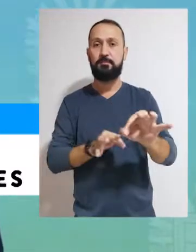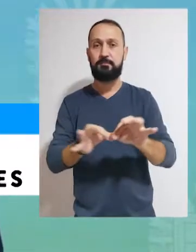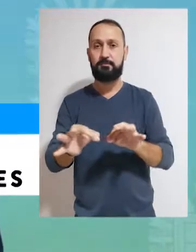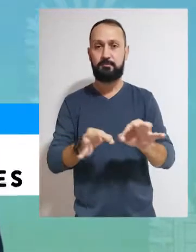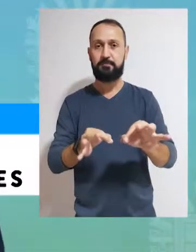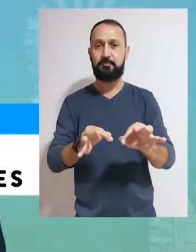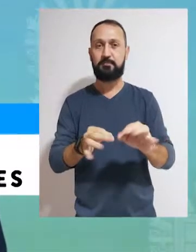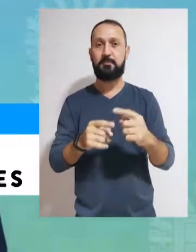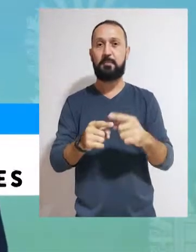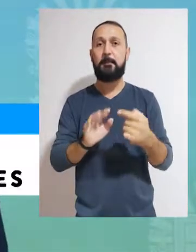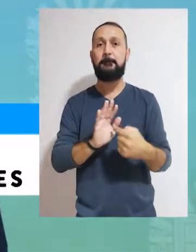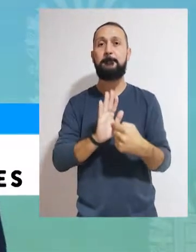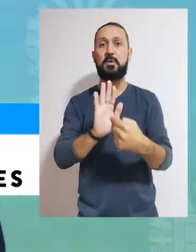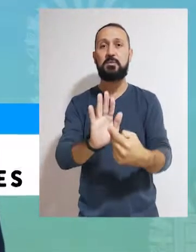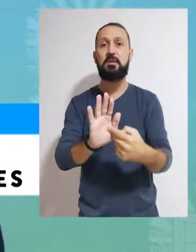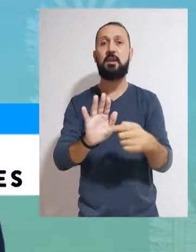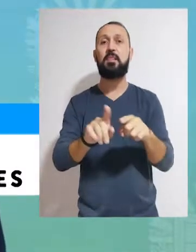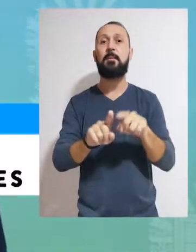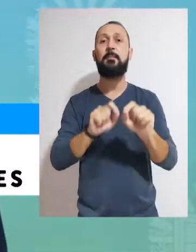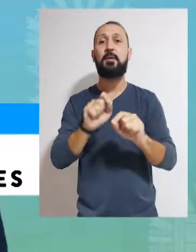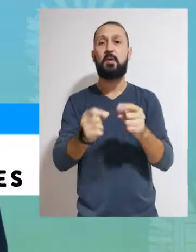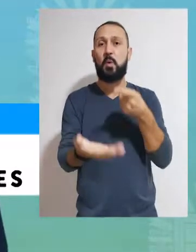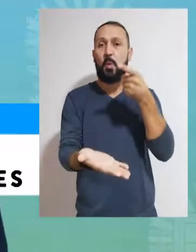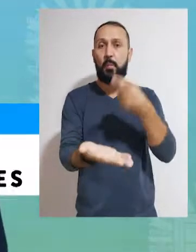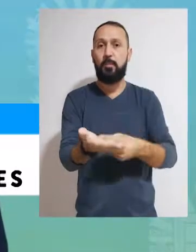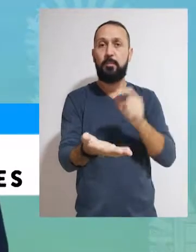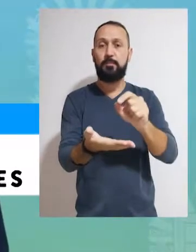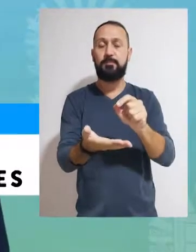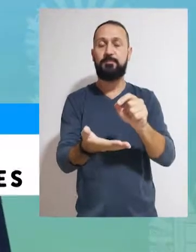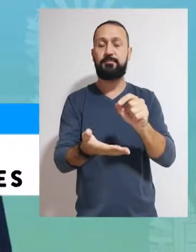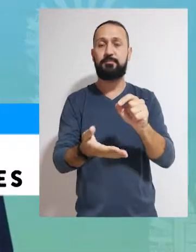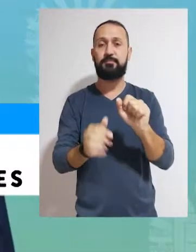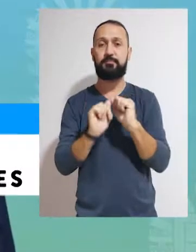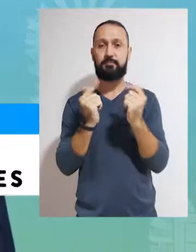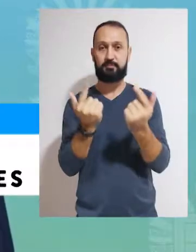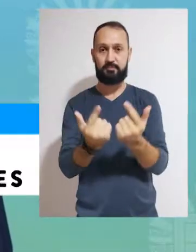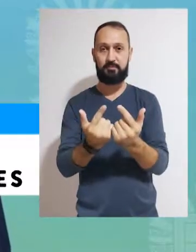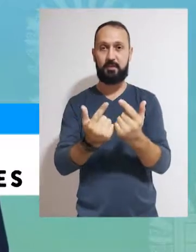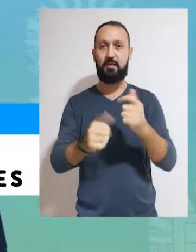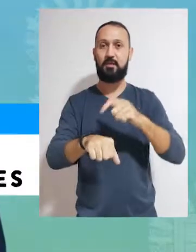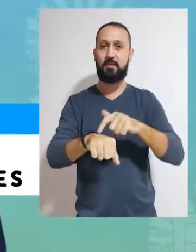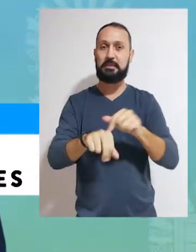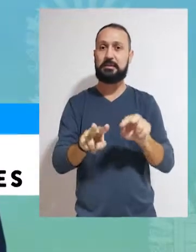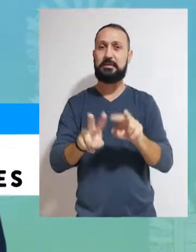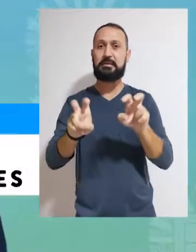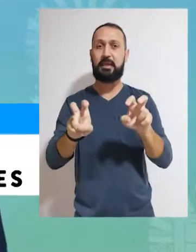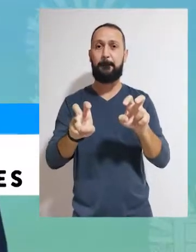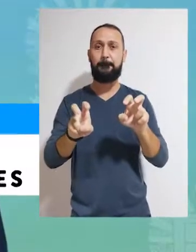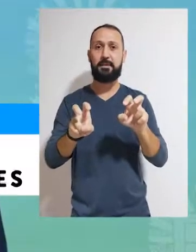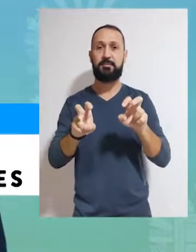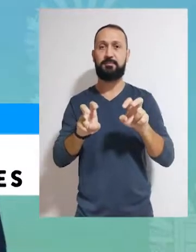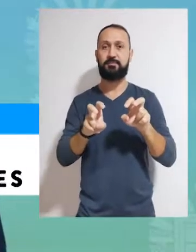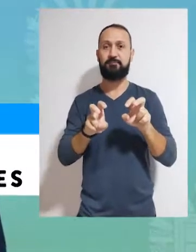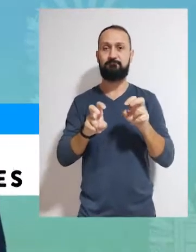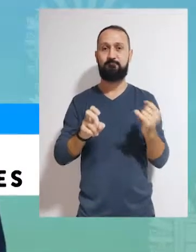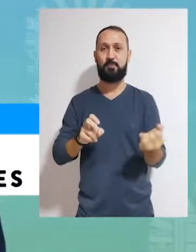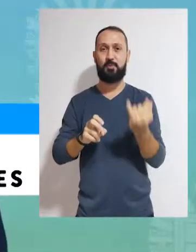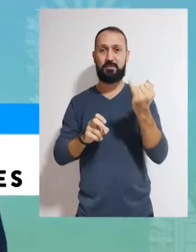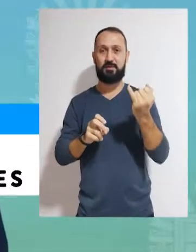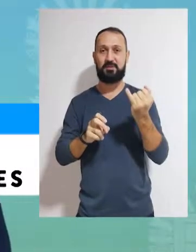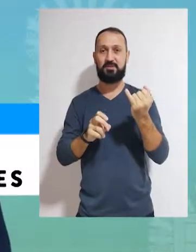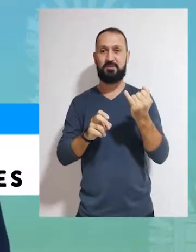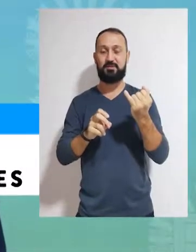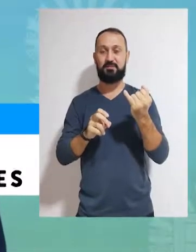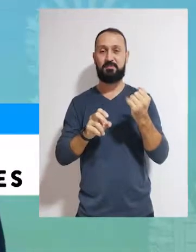nós realizássemos para mostrar também o comprometimento da Assembleia Legislativa nesse tema tão caro para